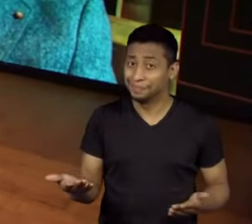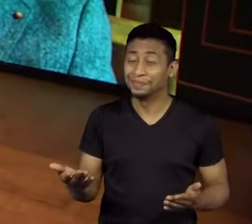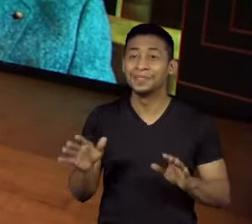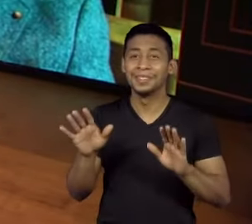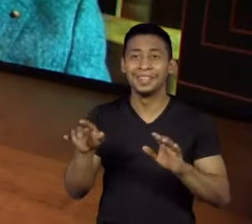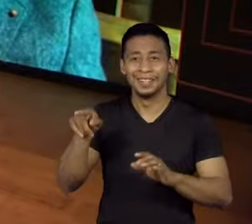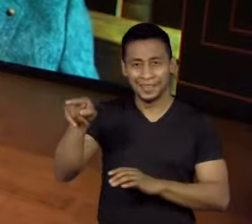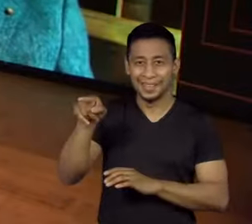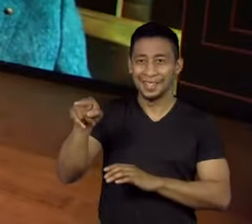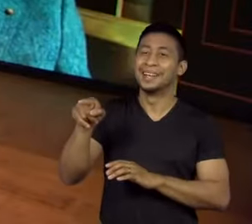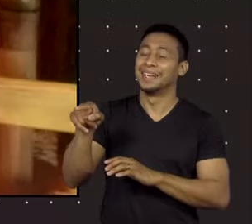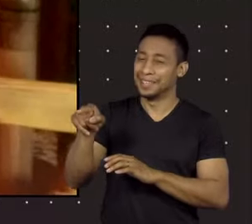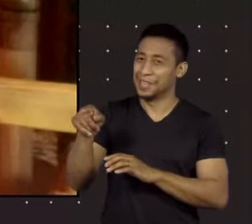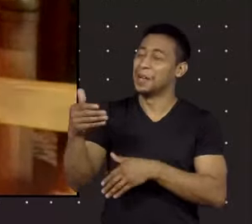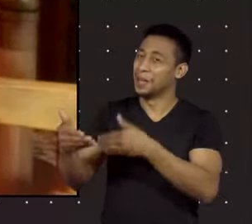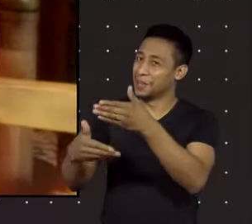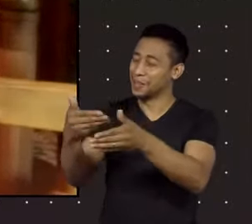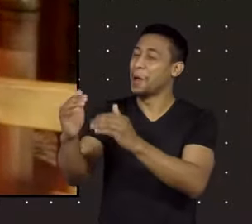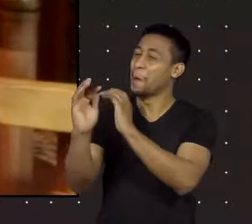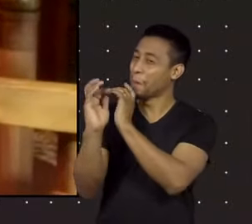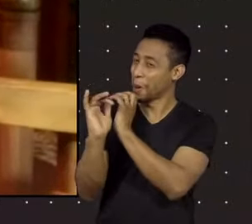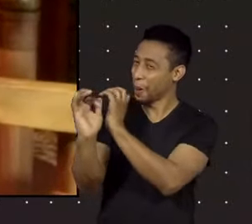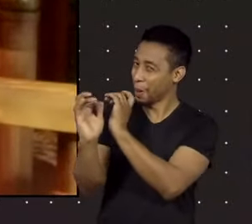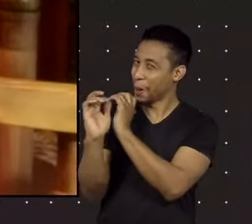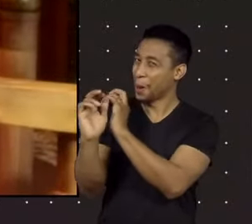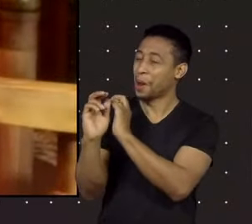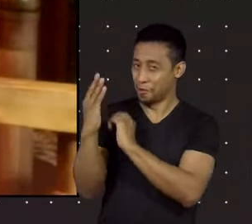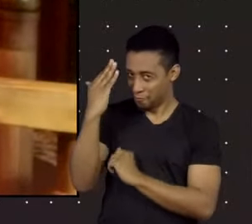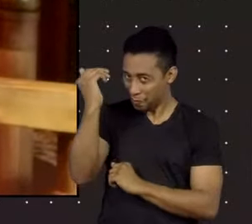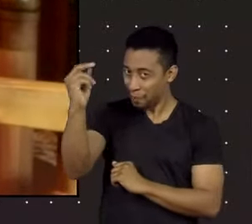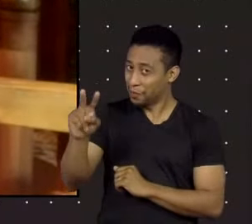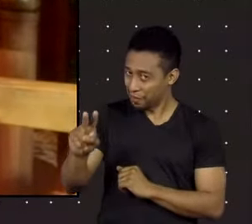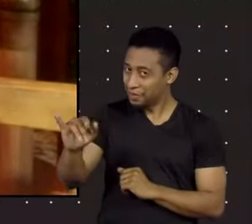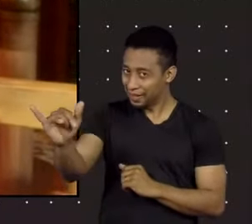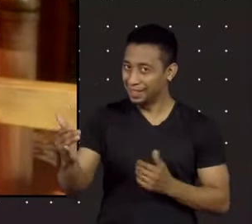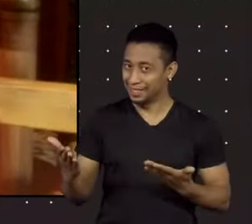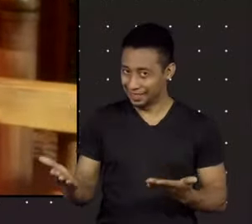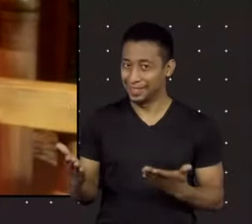Esse aí vai ser realmente o trompetista internacional, se ele quiser, viu? Aliás,